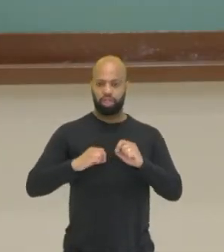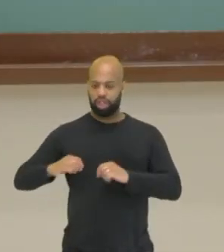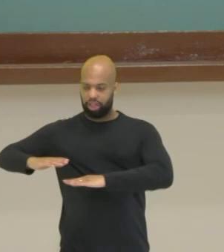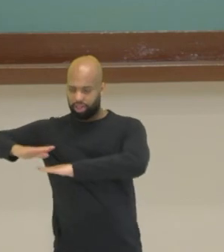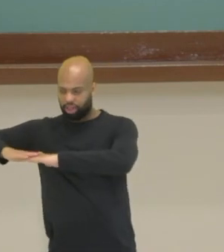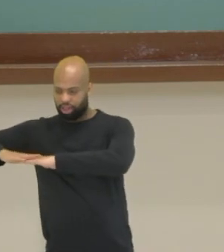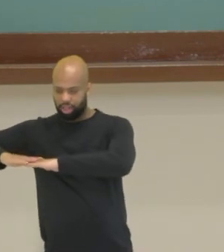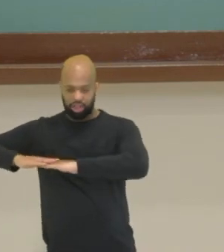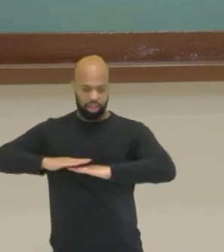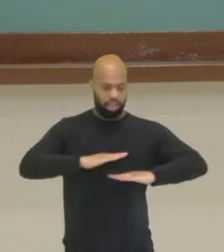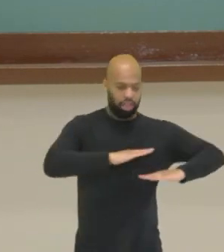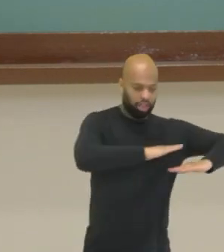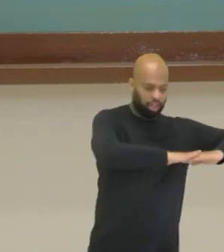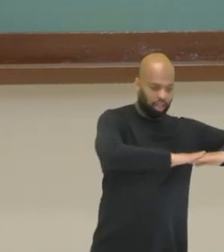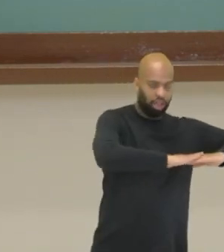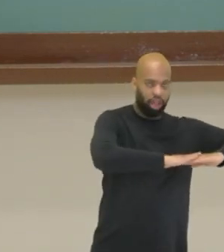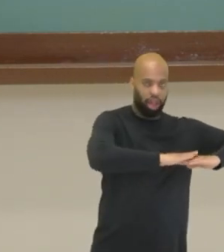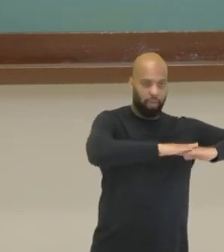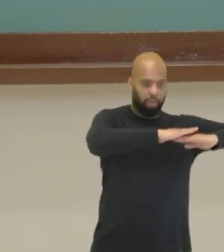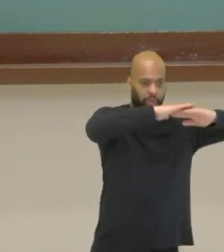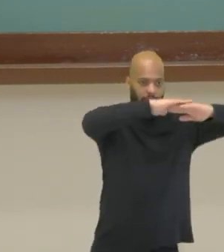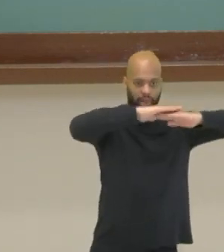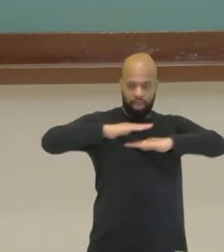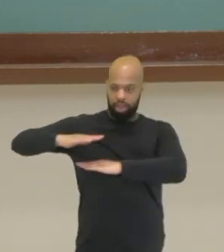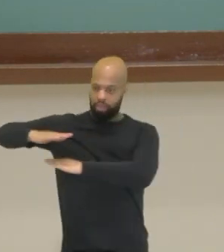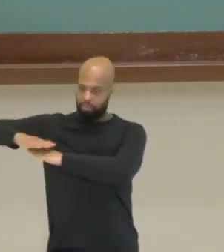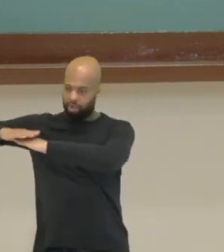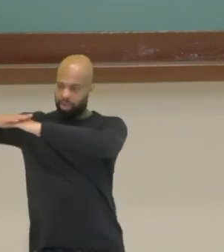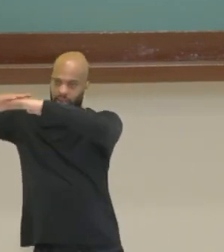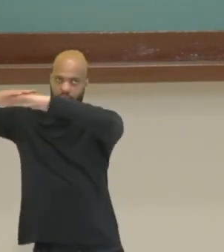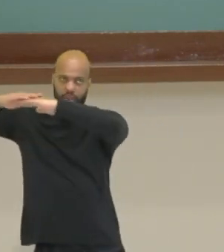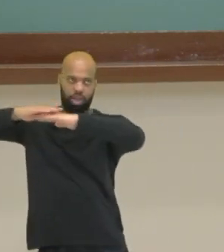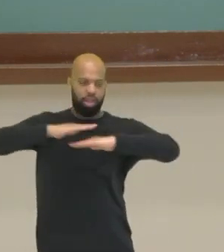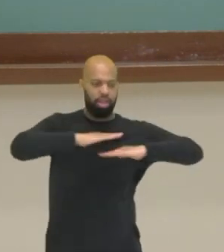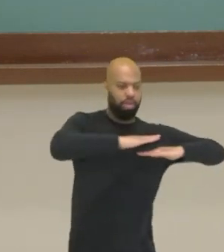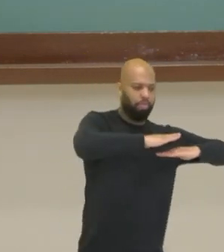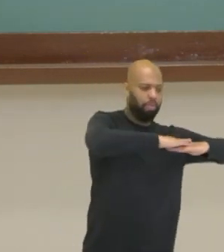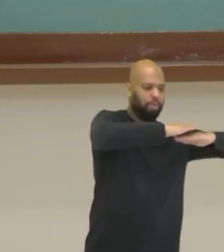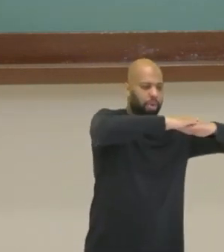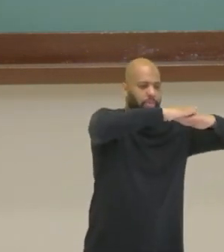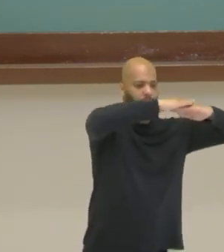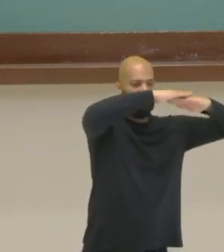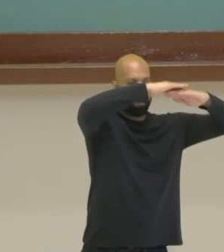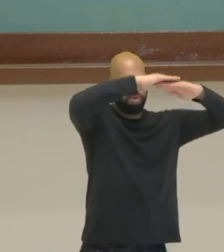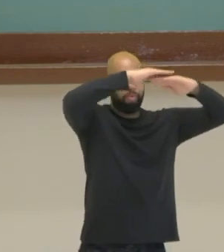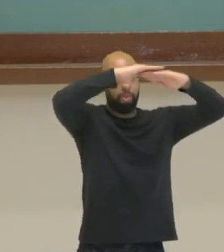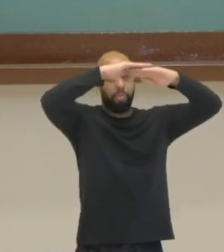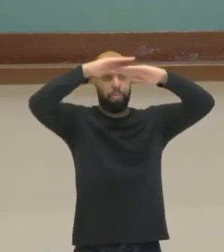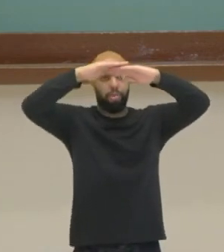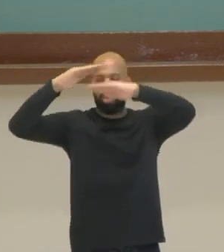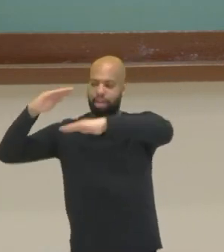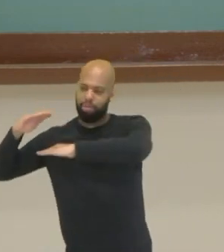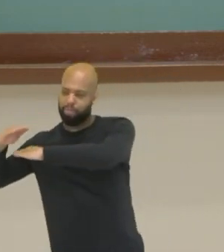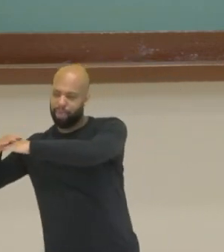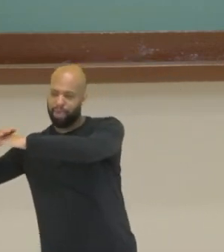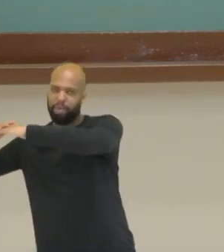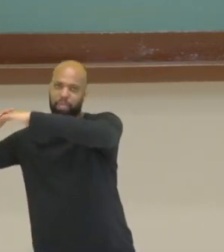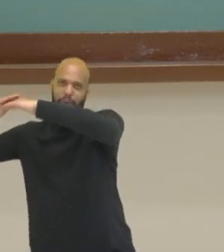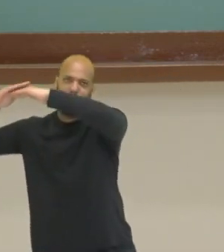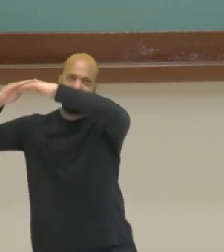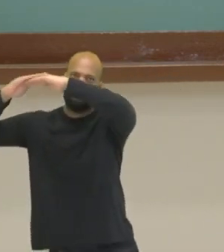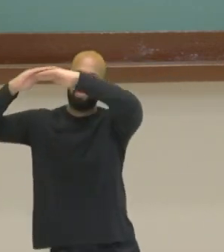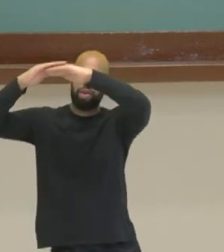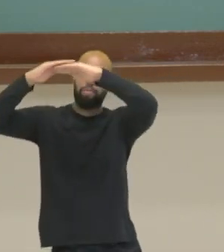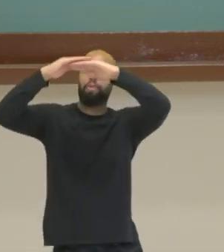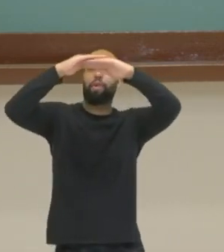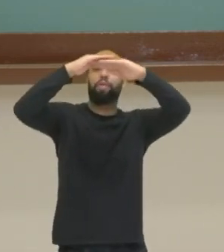lado esquerdo. Aí vão fazendo a curva, ou provavelmente utilizavam alguma coisa que sustentasse uma